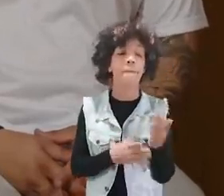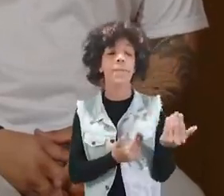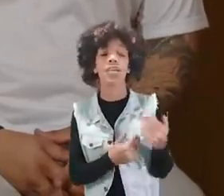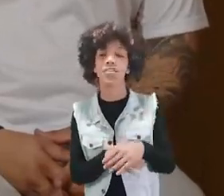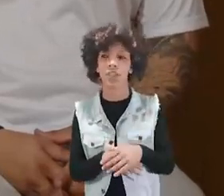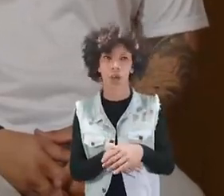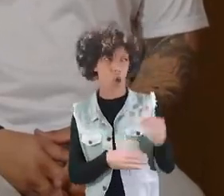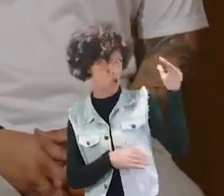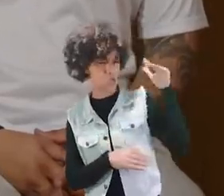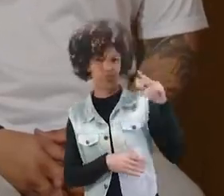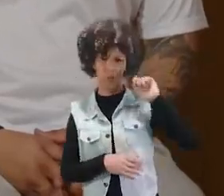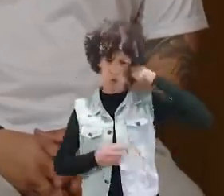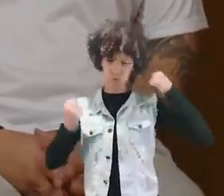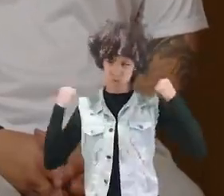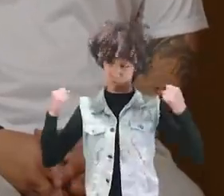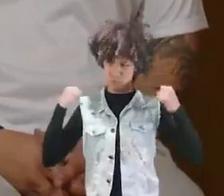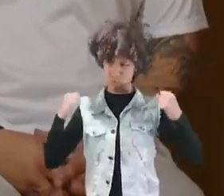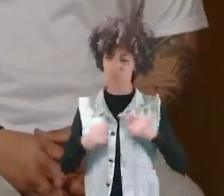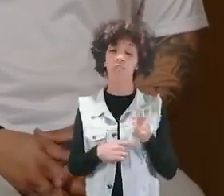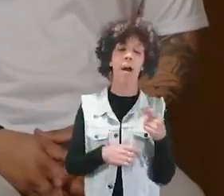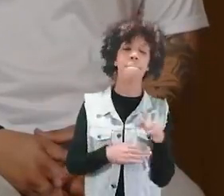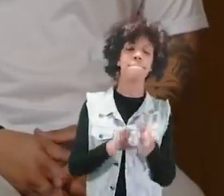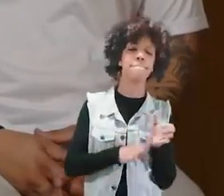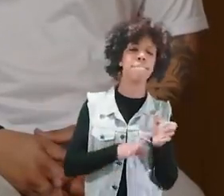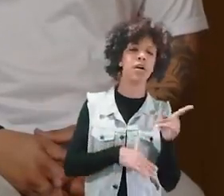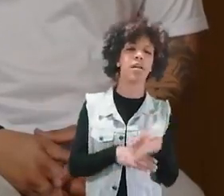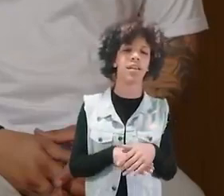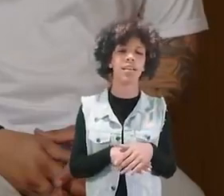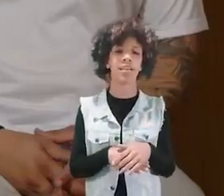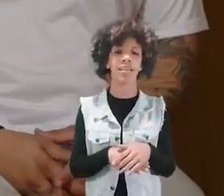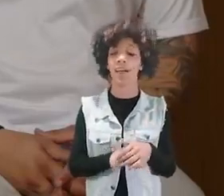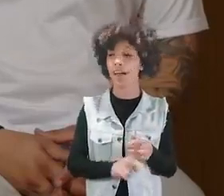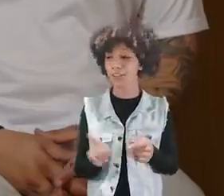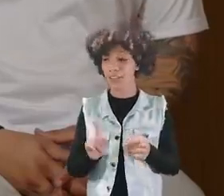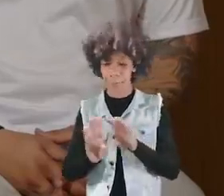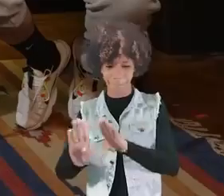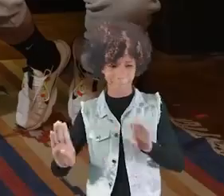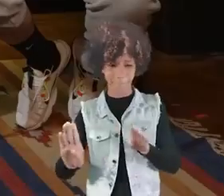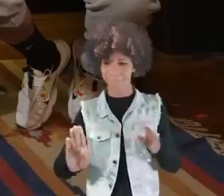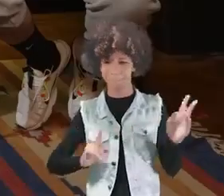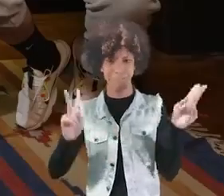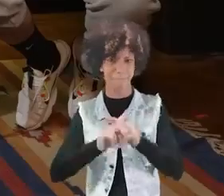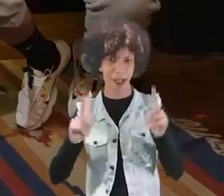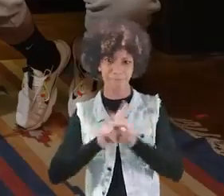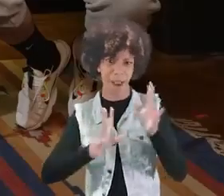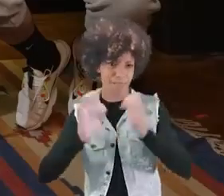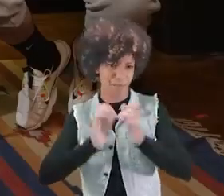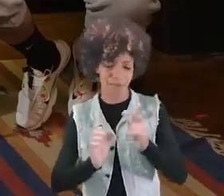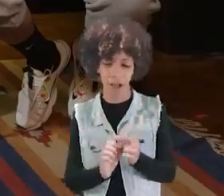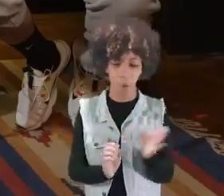Ali era um negão forte aí por ali abrir o botão tu ver a camisa da raça por dentro